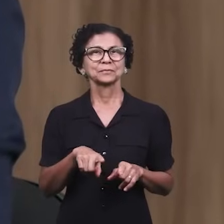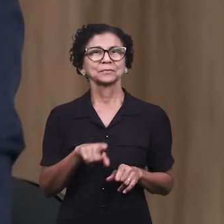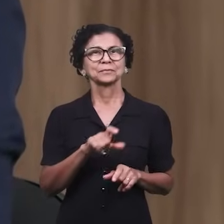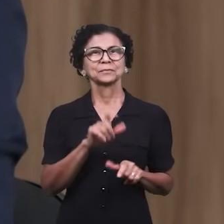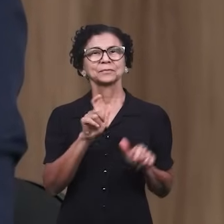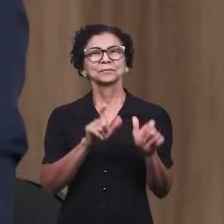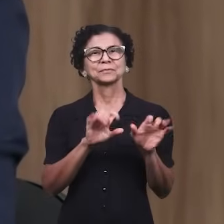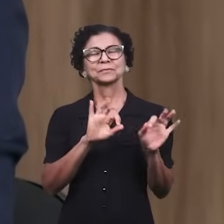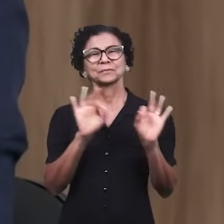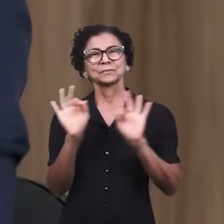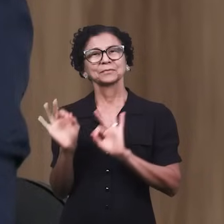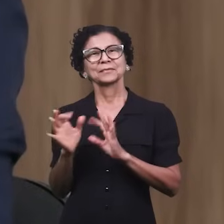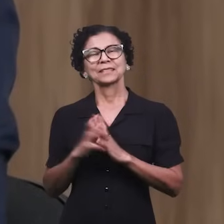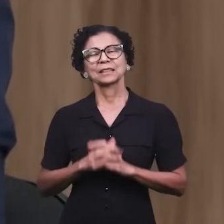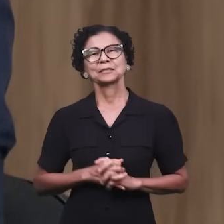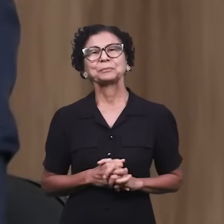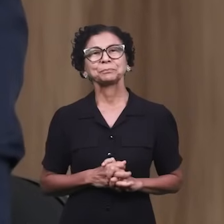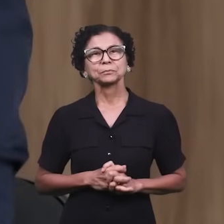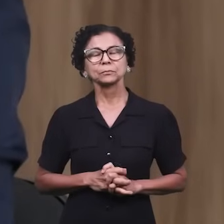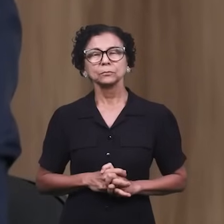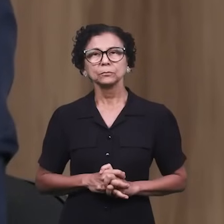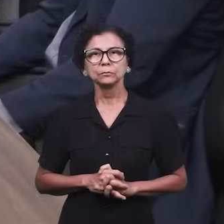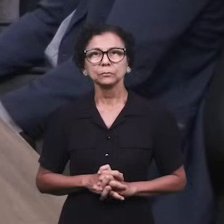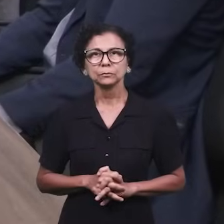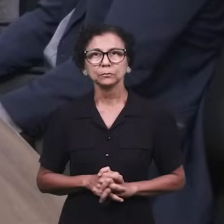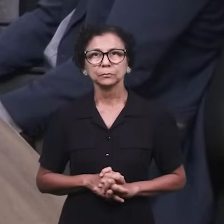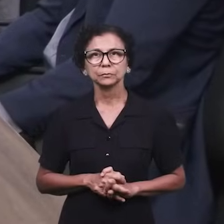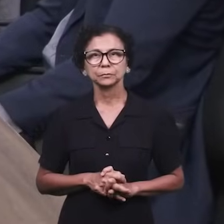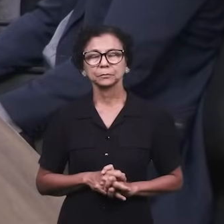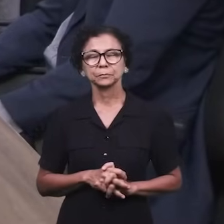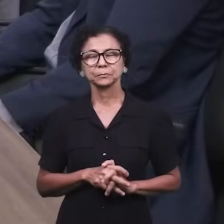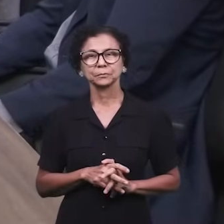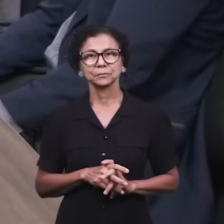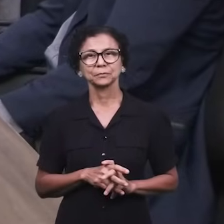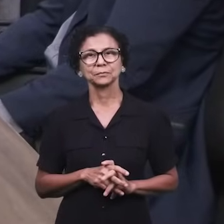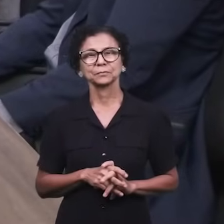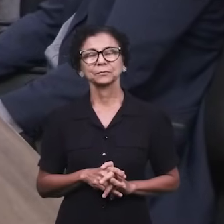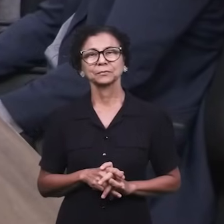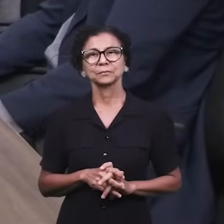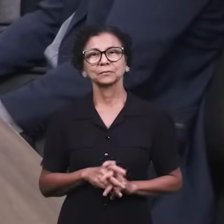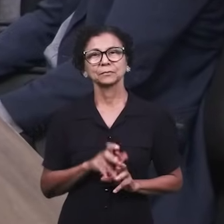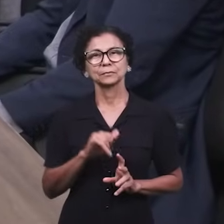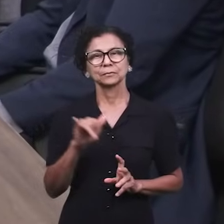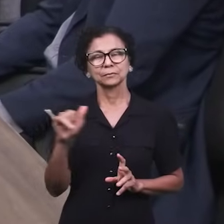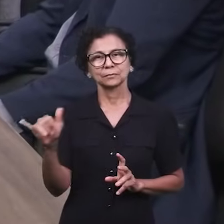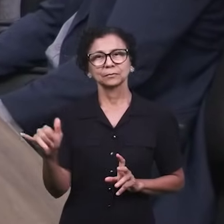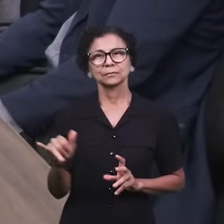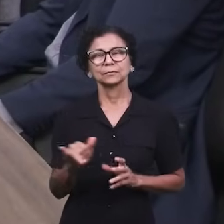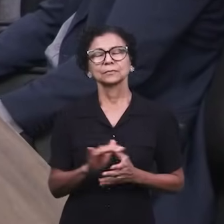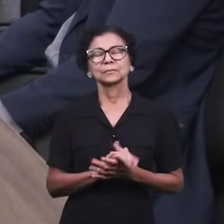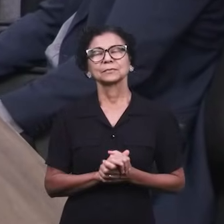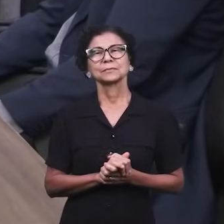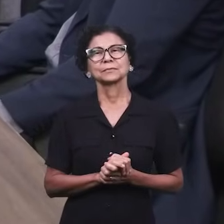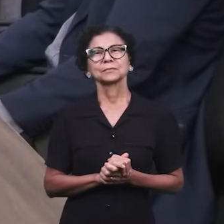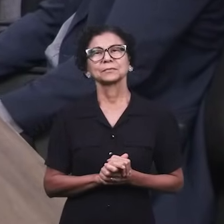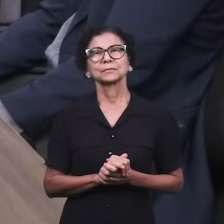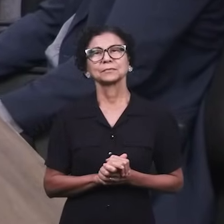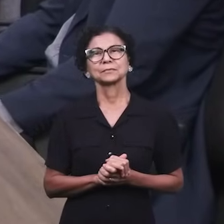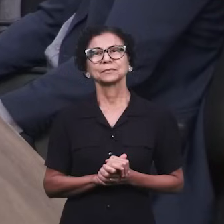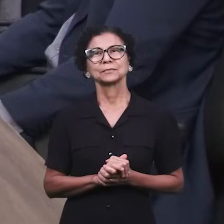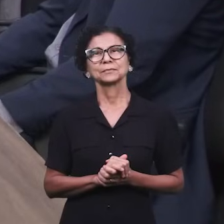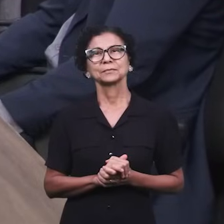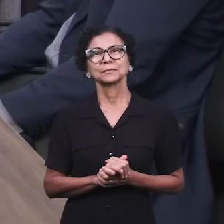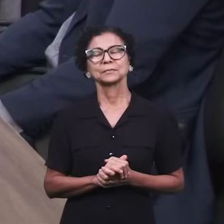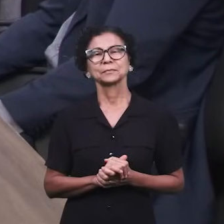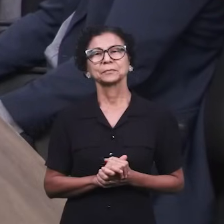assistindo. Maravilha. Eu gostaria só de mencionar aqui o currículo do nosso irmão. Nós vamos tratar a respeito da